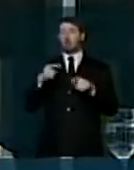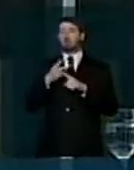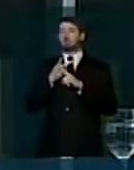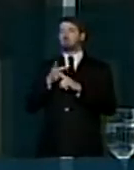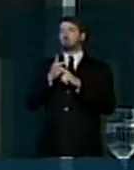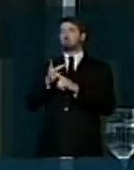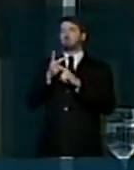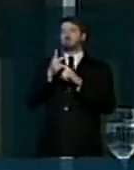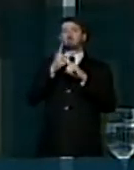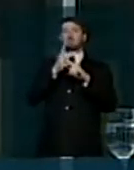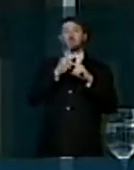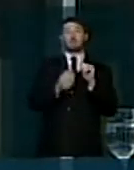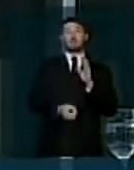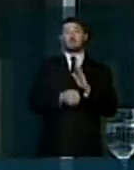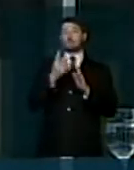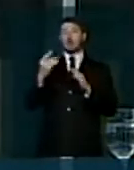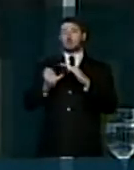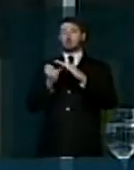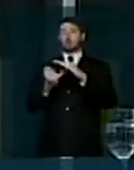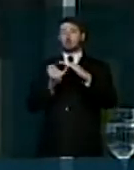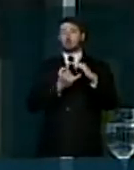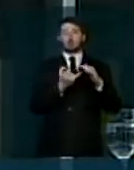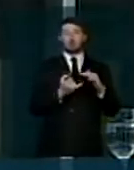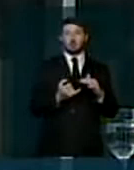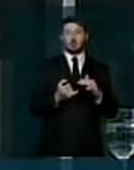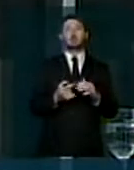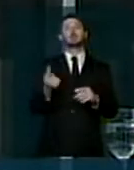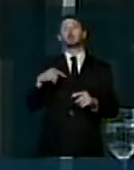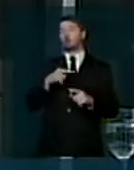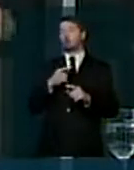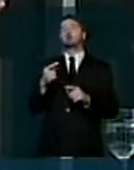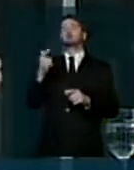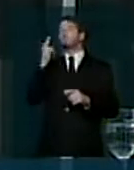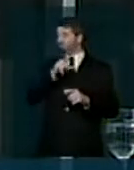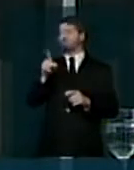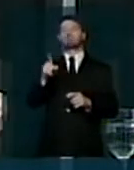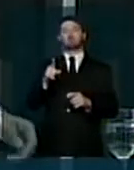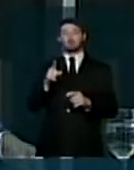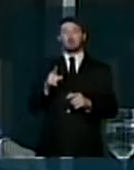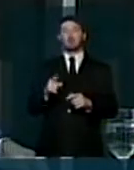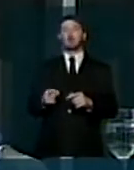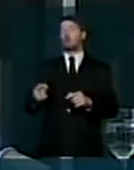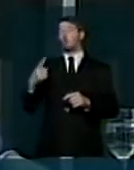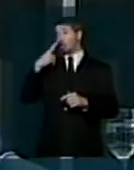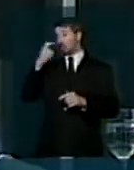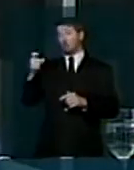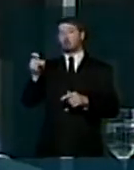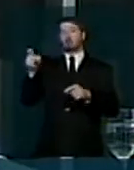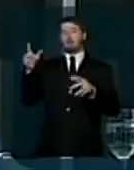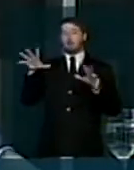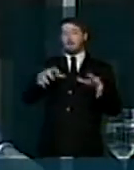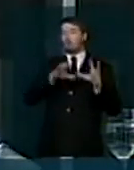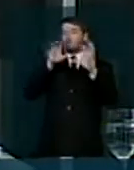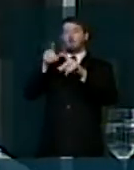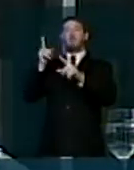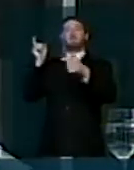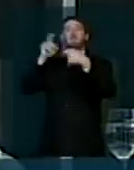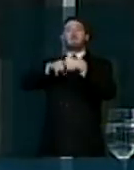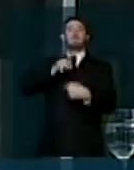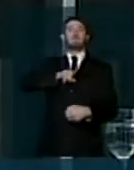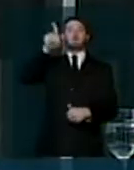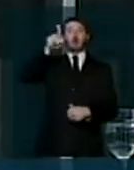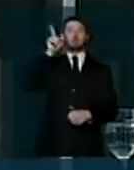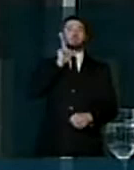percorremos vários órgãos e obtivemos o retorno desse lixo ao seu local de origem. Em